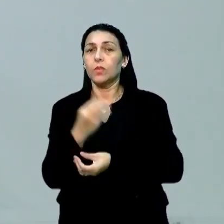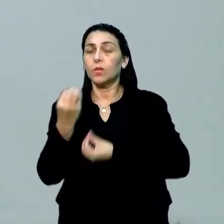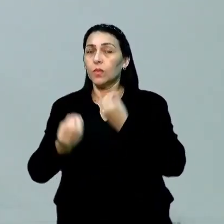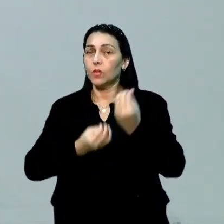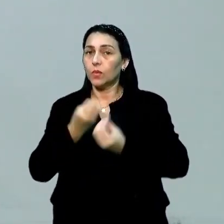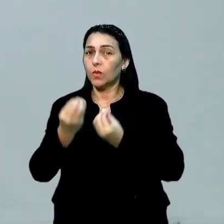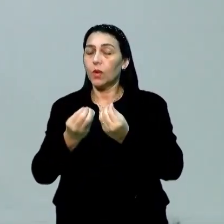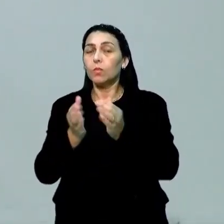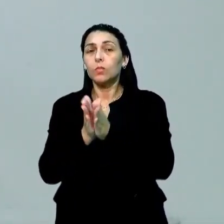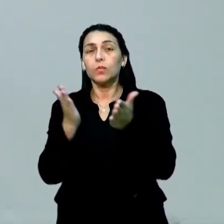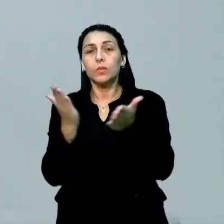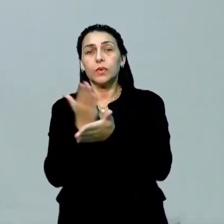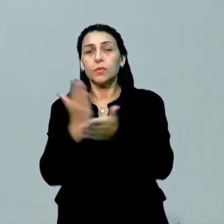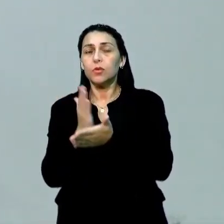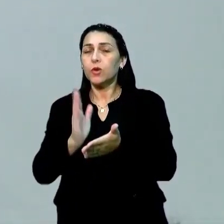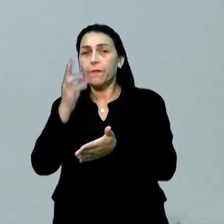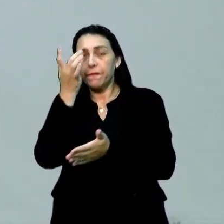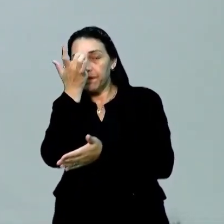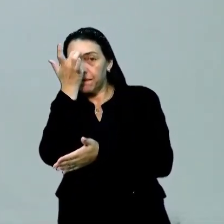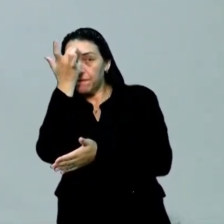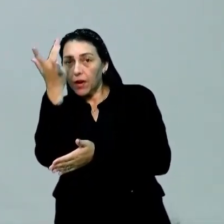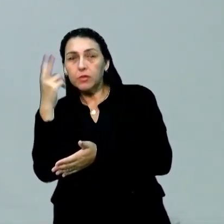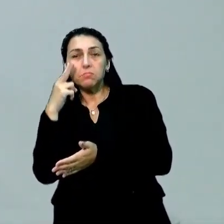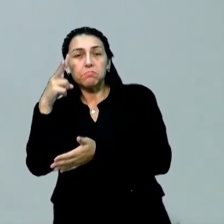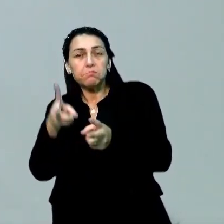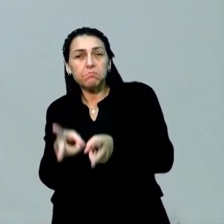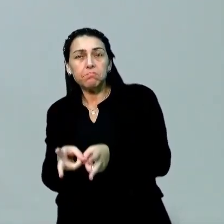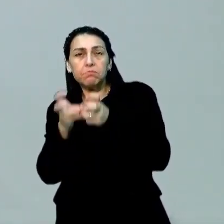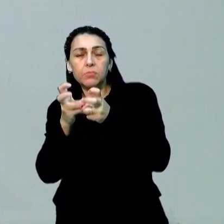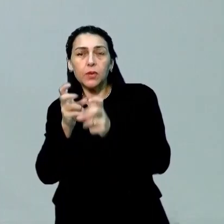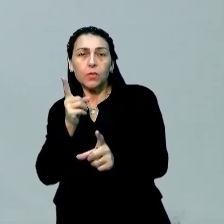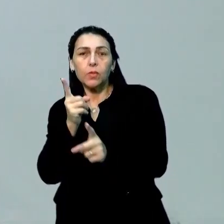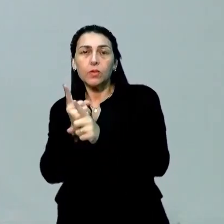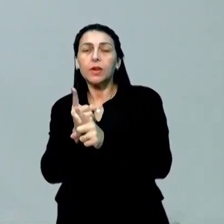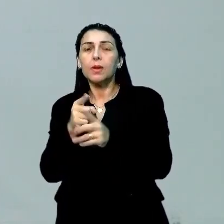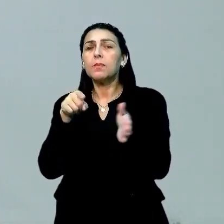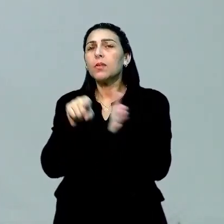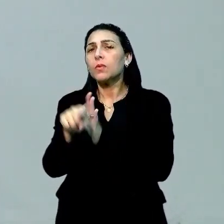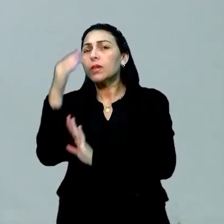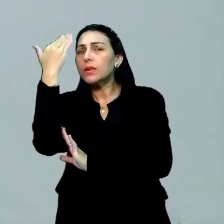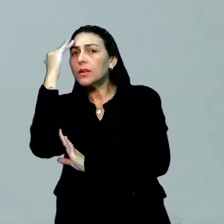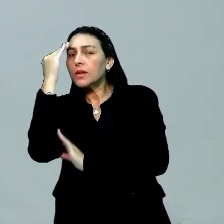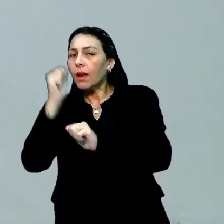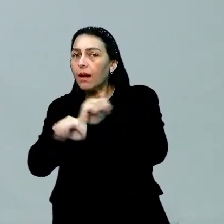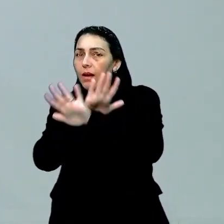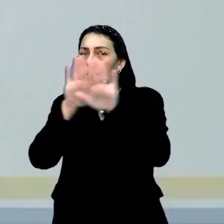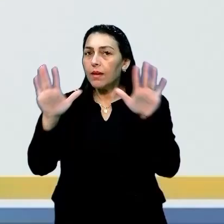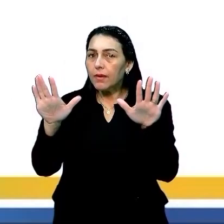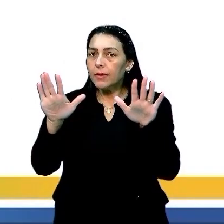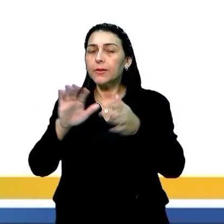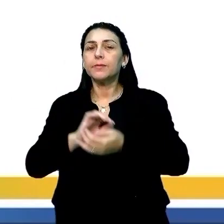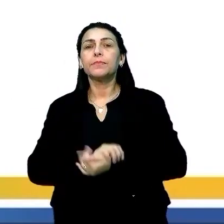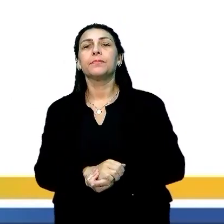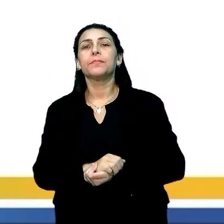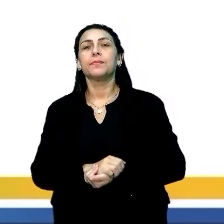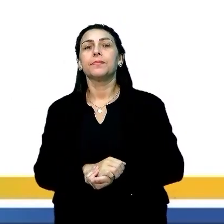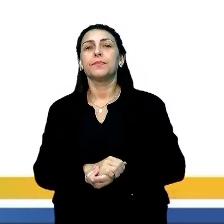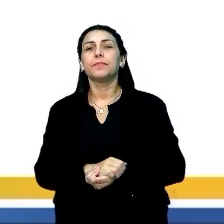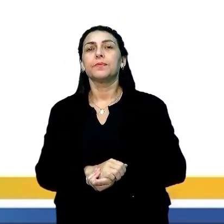vocês estão com o livro na mão, então é fácil de observar e achar a questão e entender ela. Então vamos